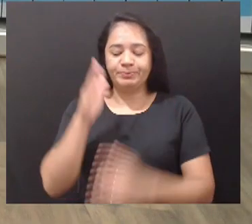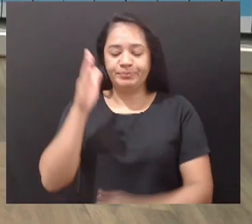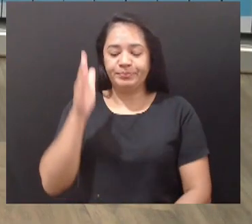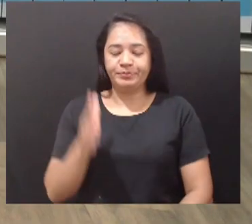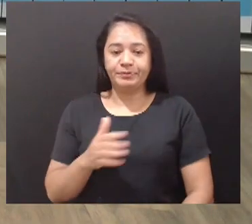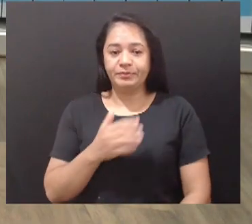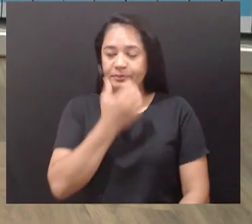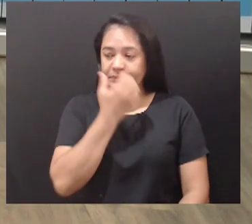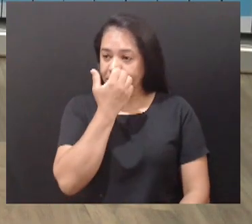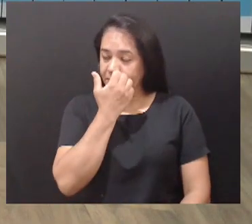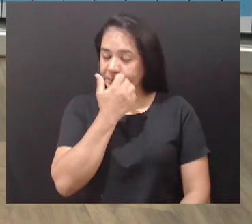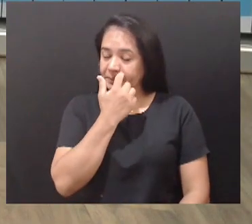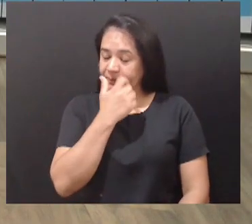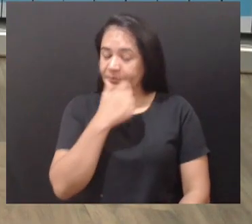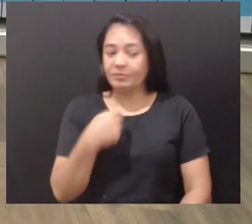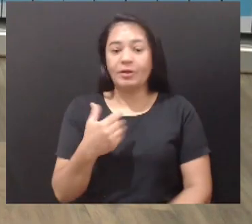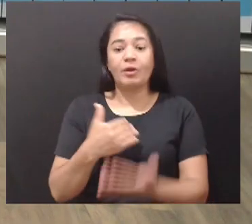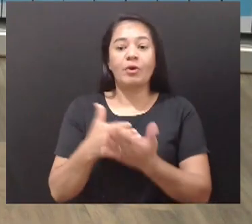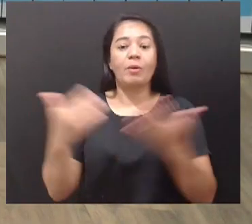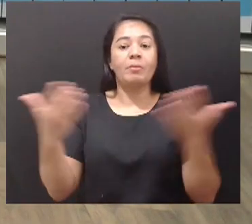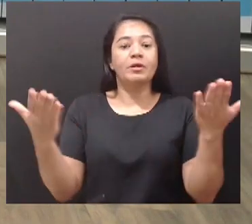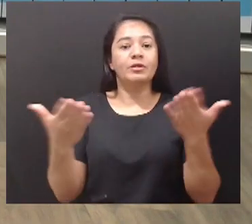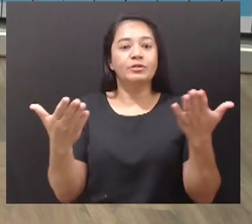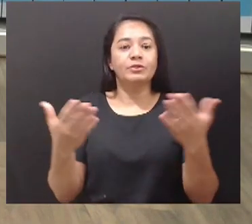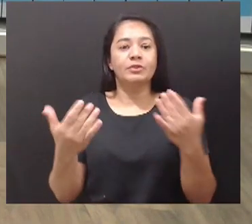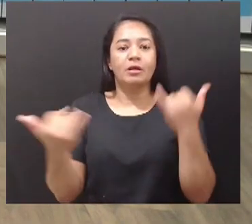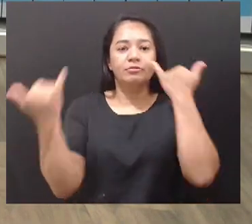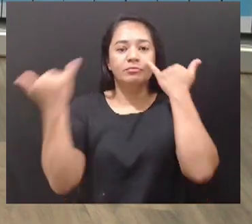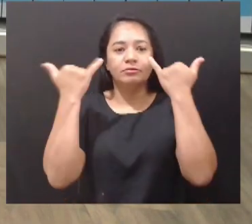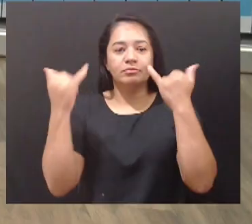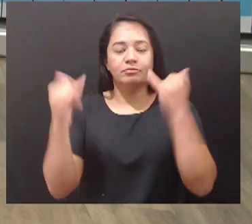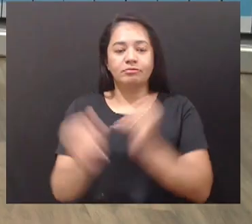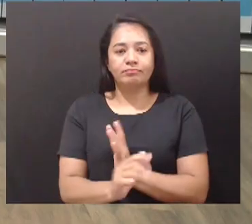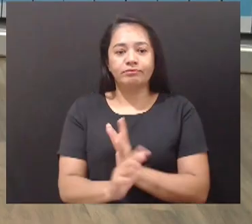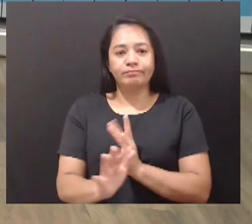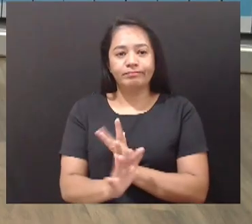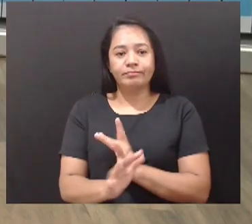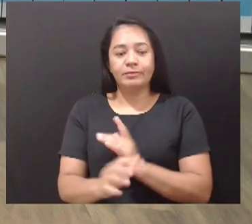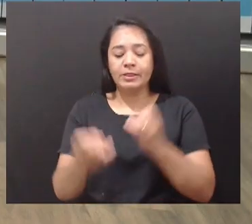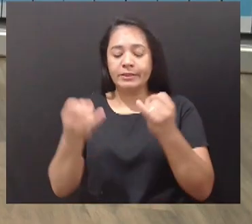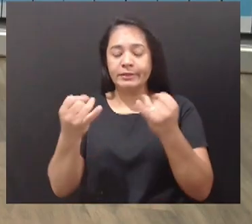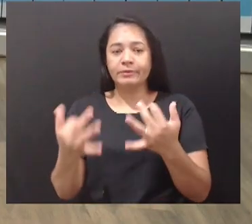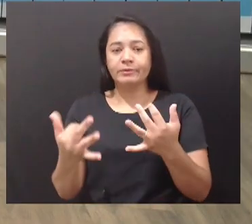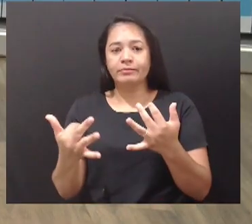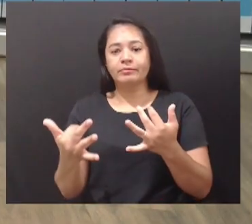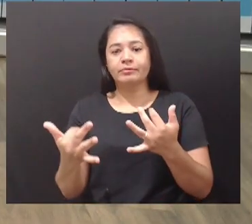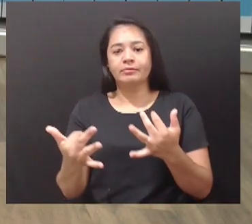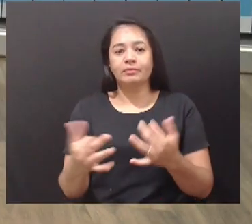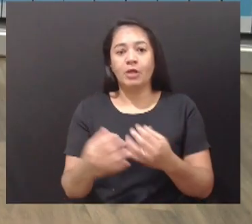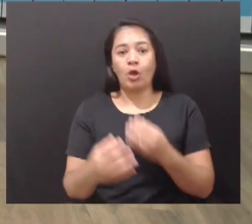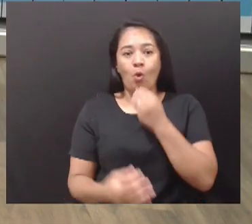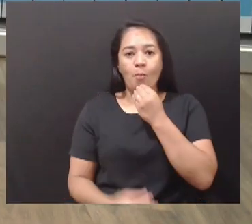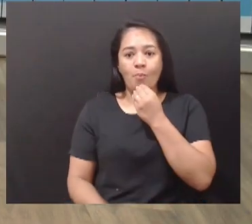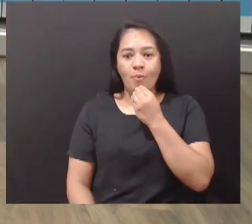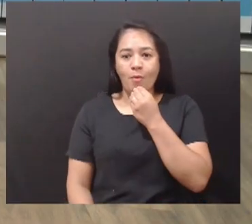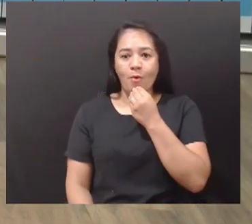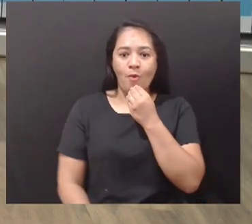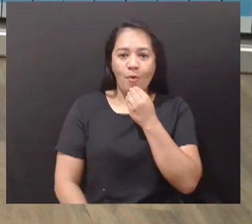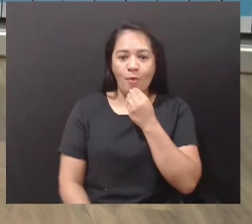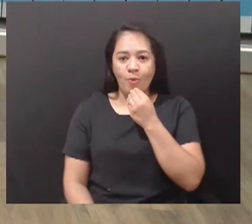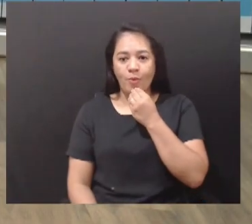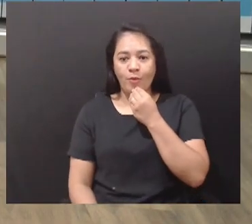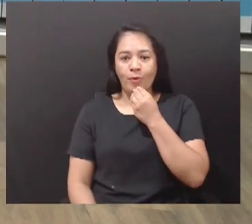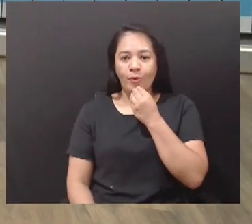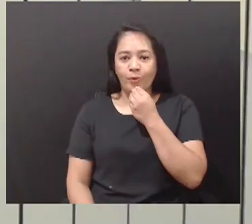E a gente abre a edição de hoje com as notícias da metrópole, falando de oportunidades de trabalho, porque hoje são mais